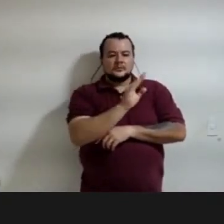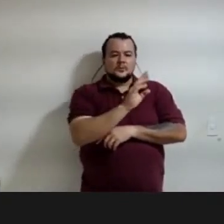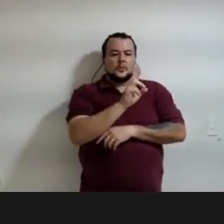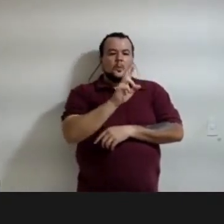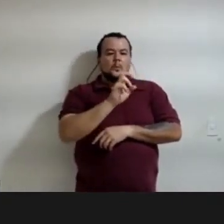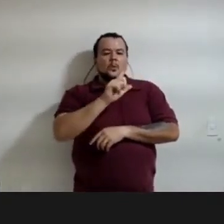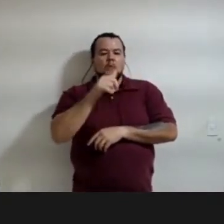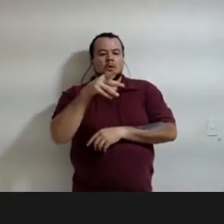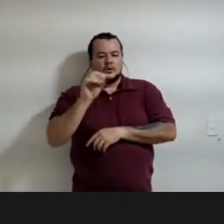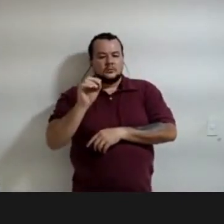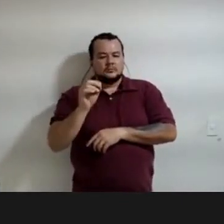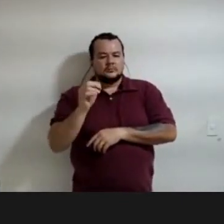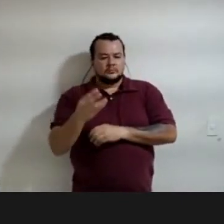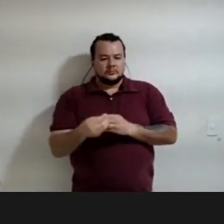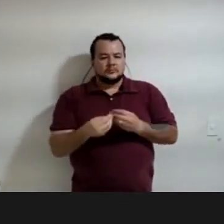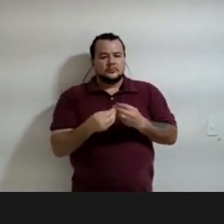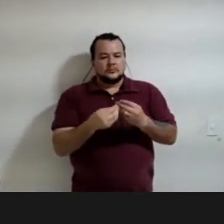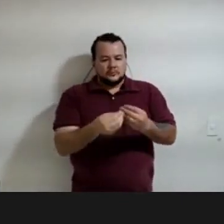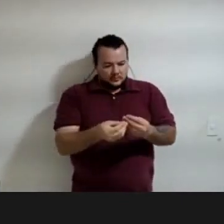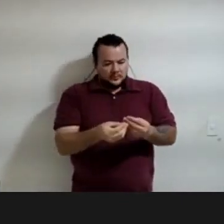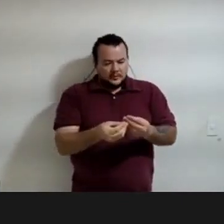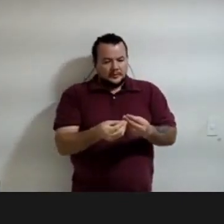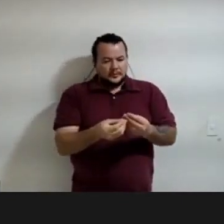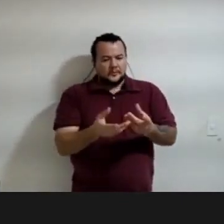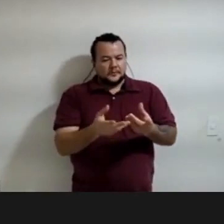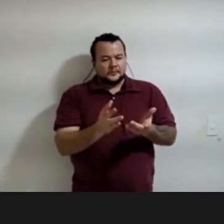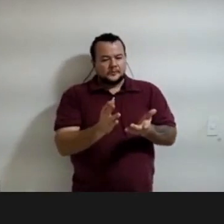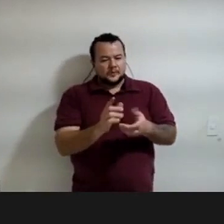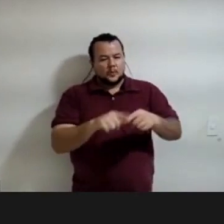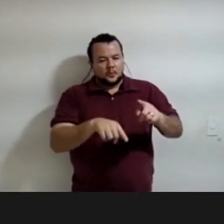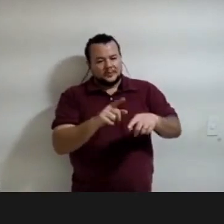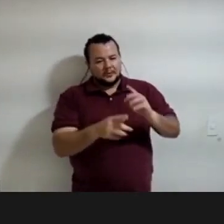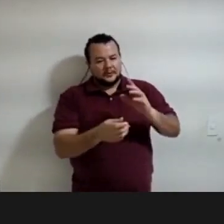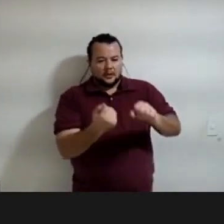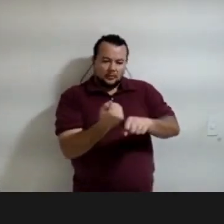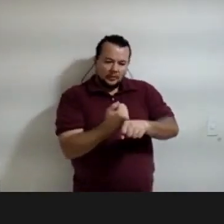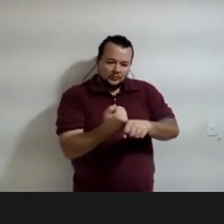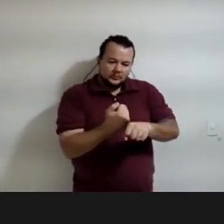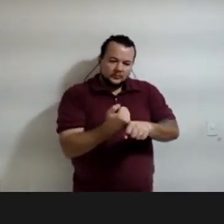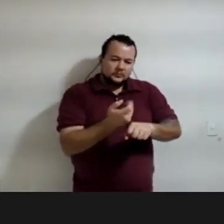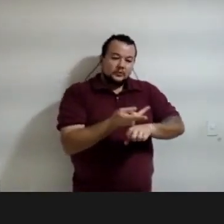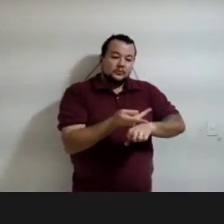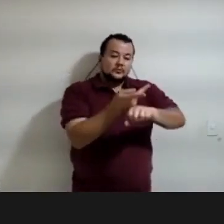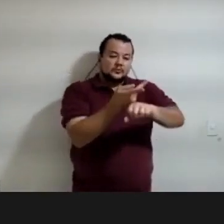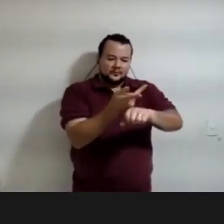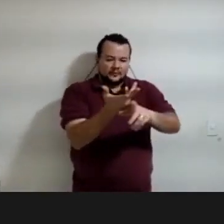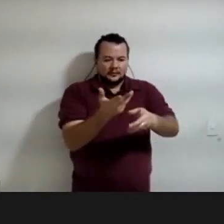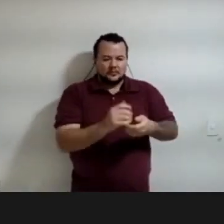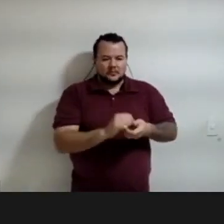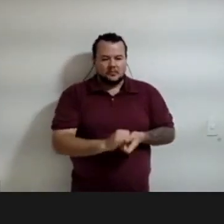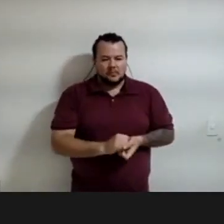troféus dos prêmios. E, por último, gostaria de agradecer a todos os